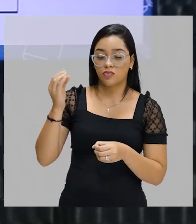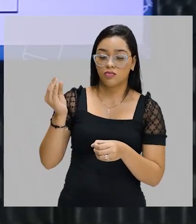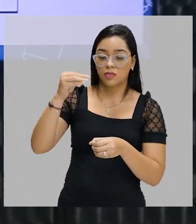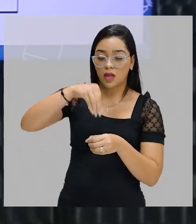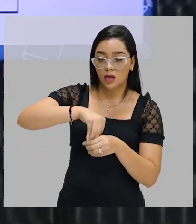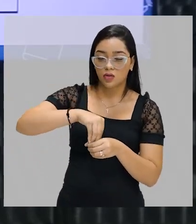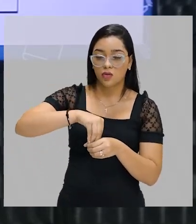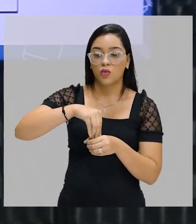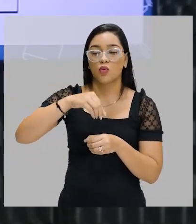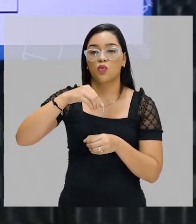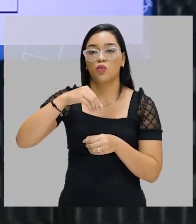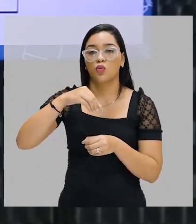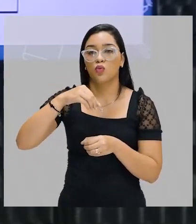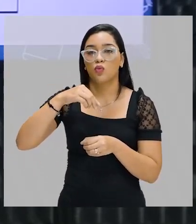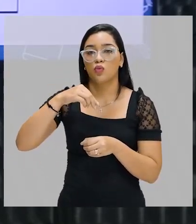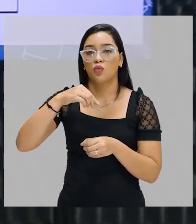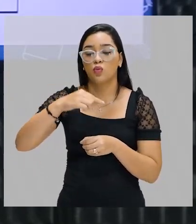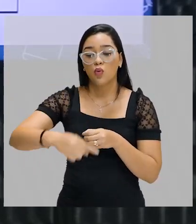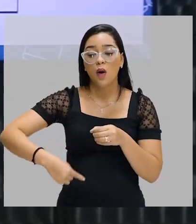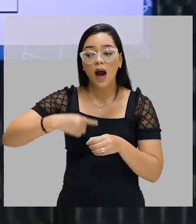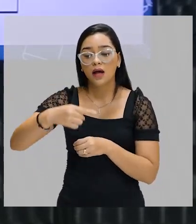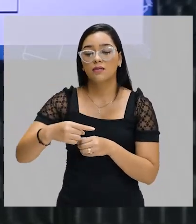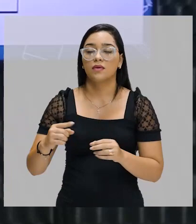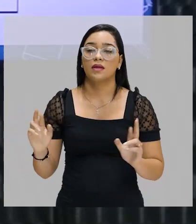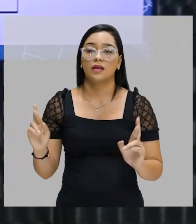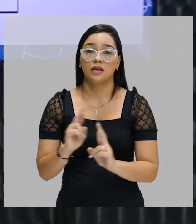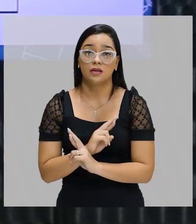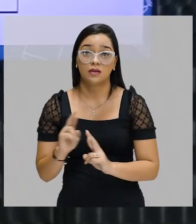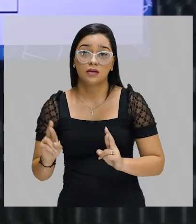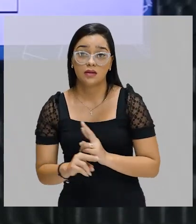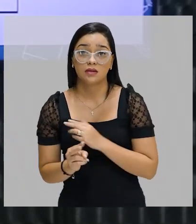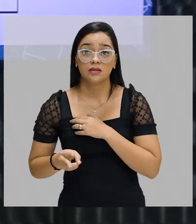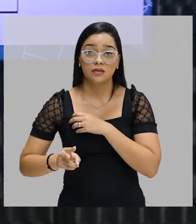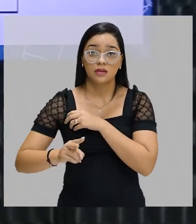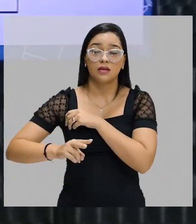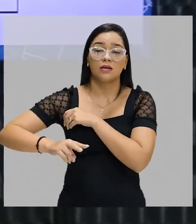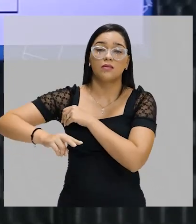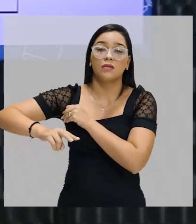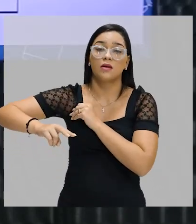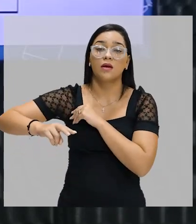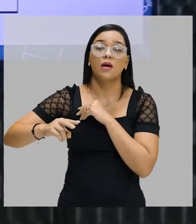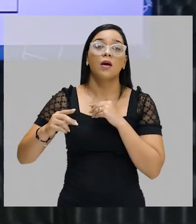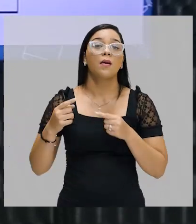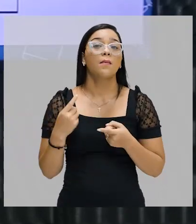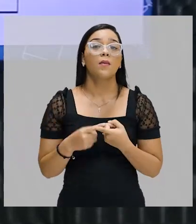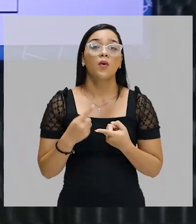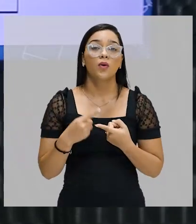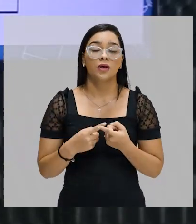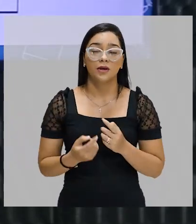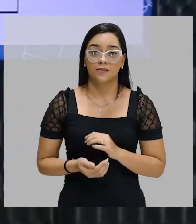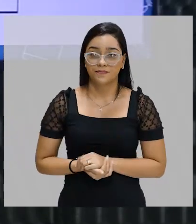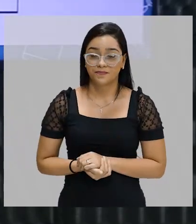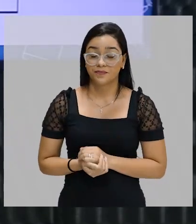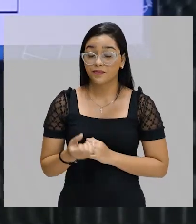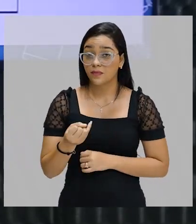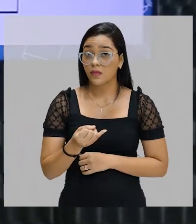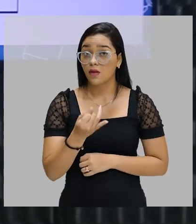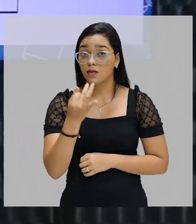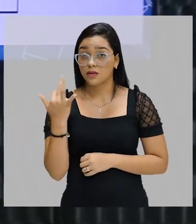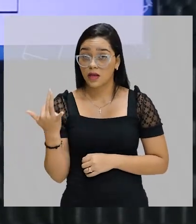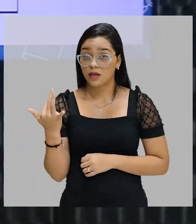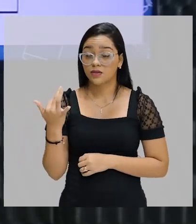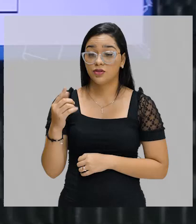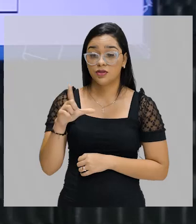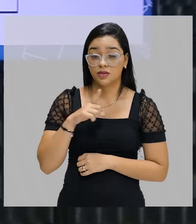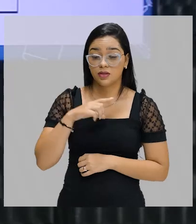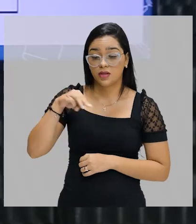núcleo do átomo. Certo? Nós vamos sempre fazer relação ao núcleo, certo? Porque a maior quantidade de massa,